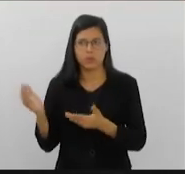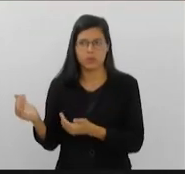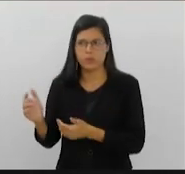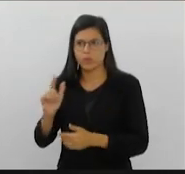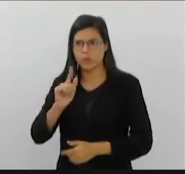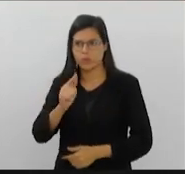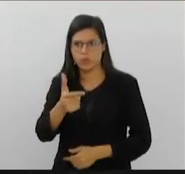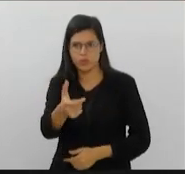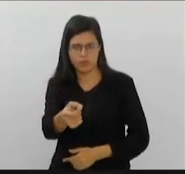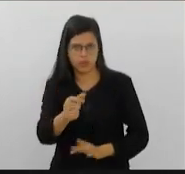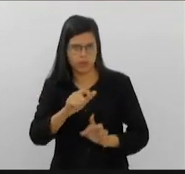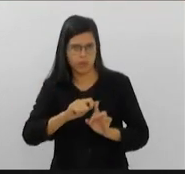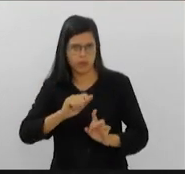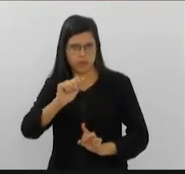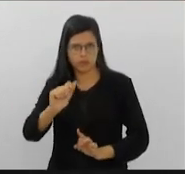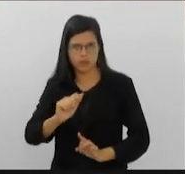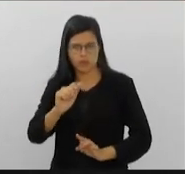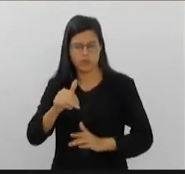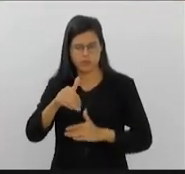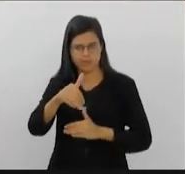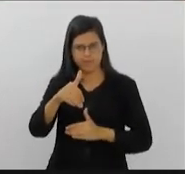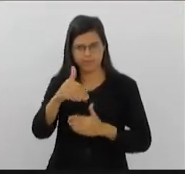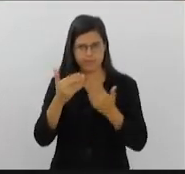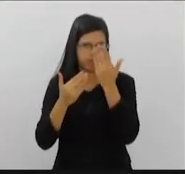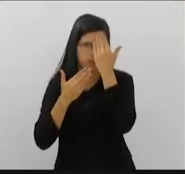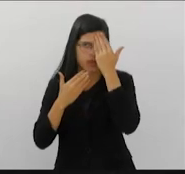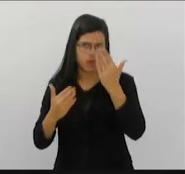G20 em agosto desse ano. Obrigado, gente.